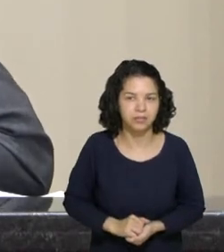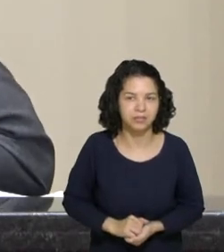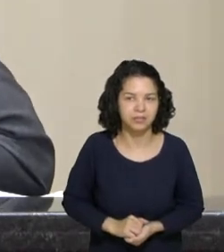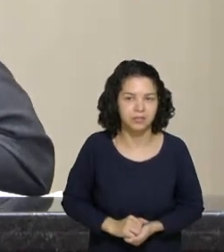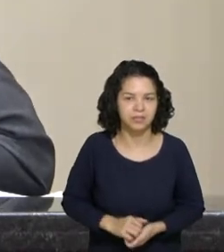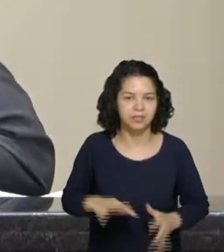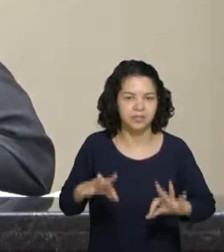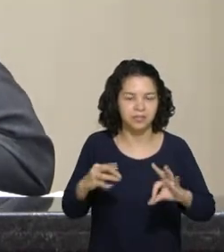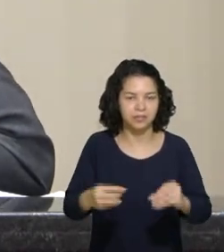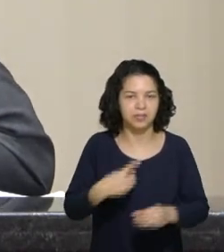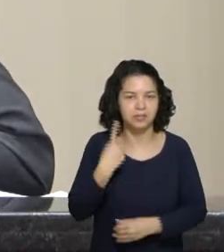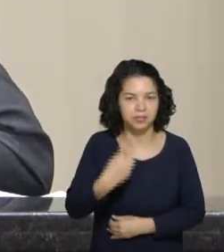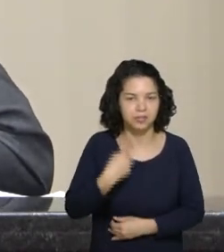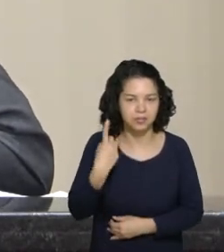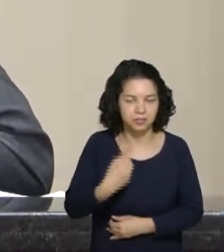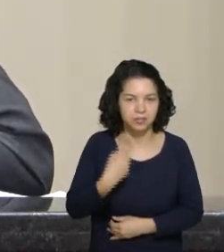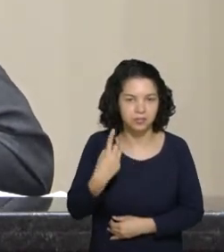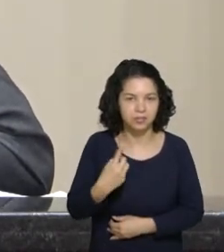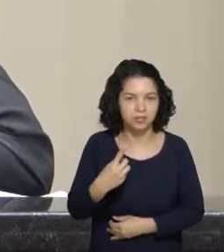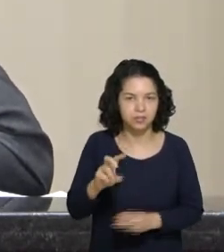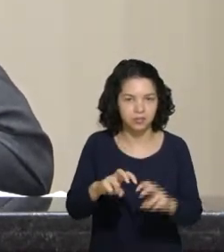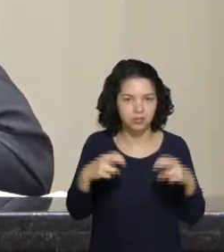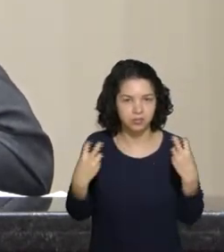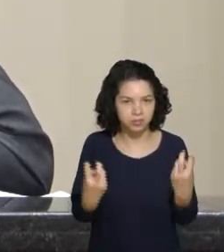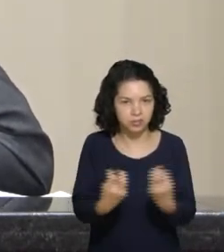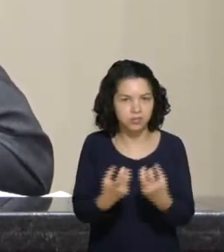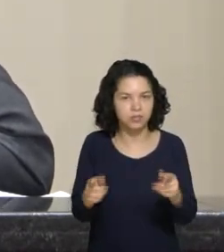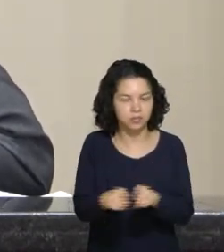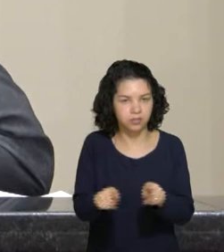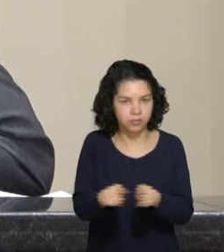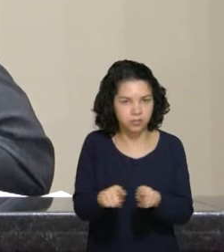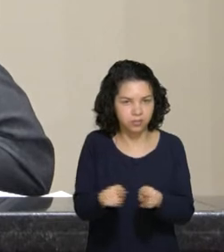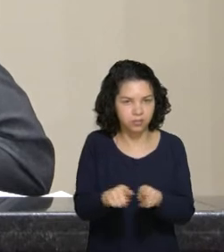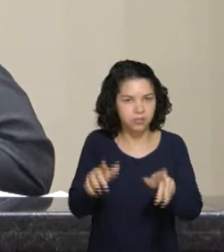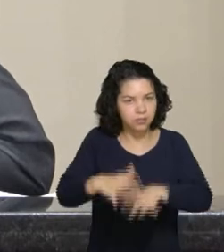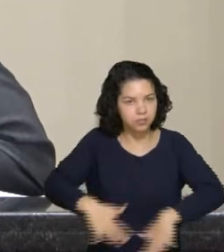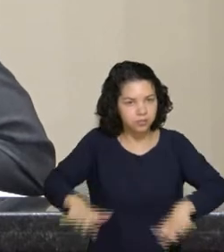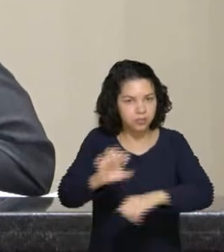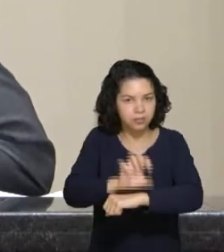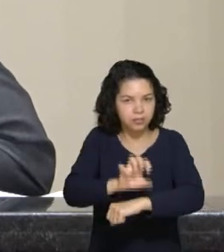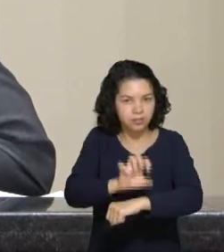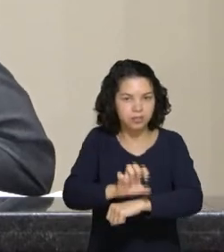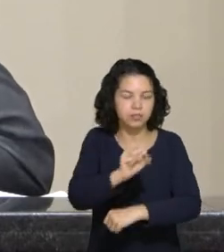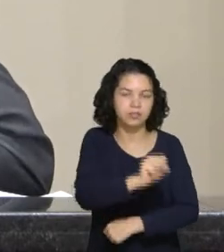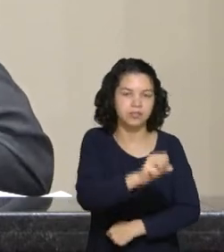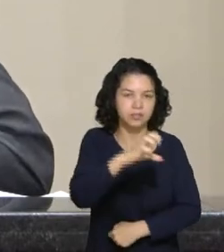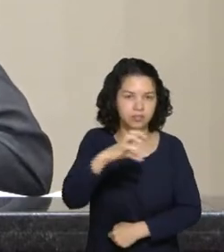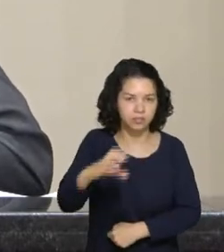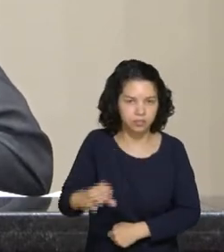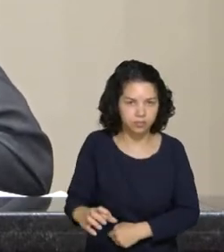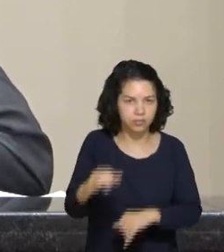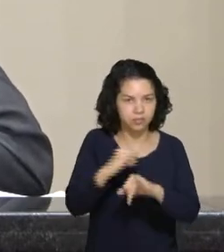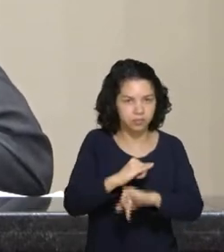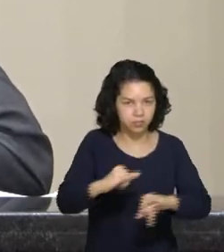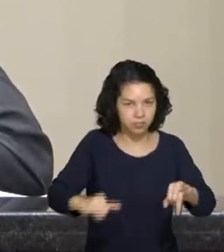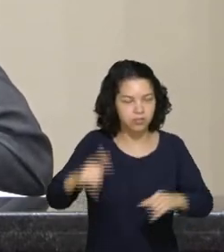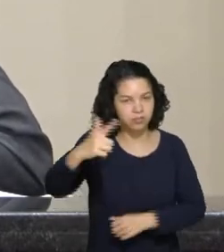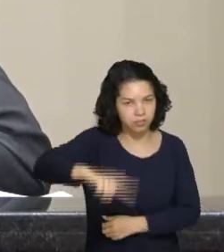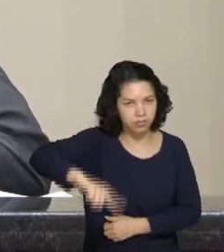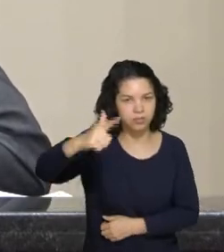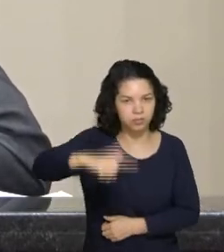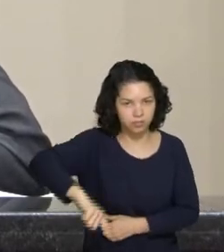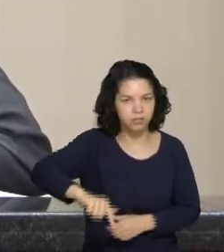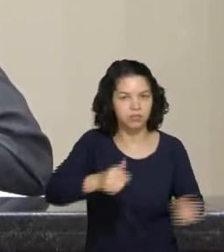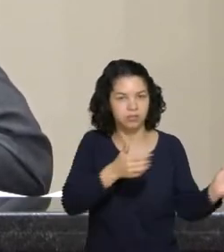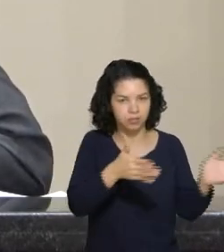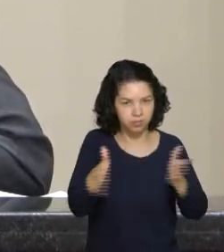plenário, mas é também ao vivo para todo o estado de Santa Catarina e será reprisada aí até